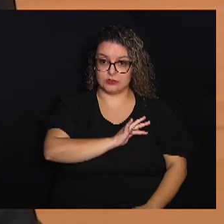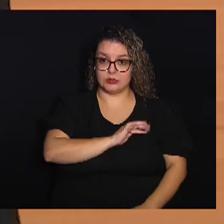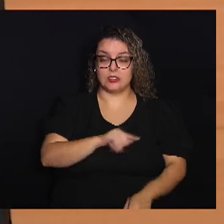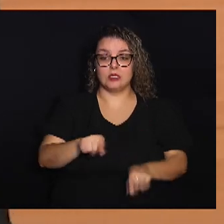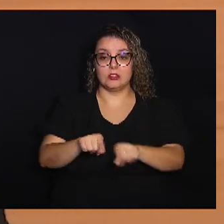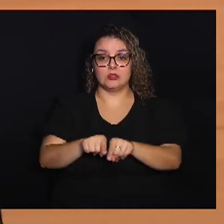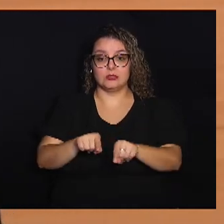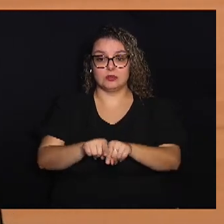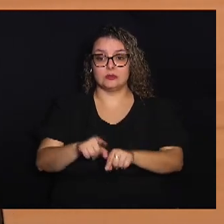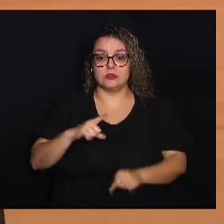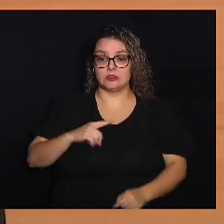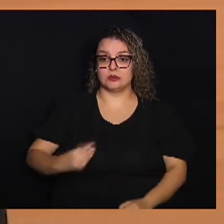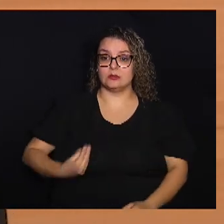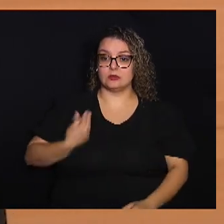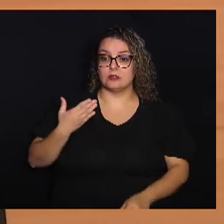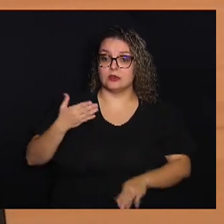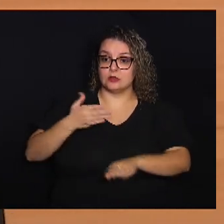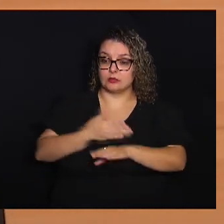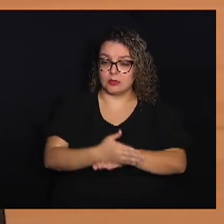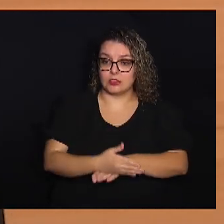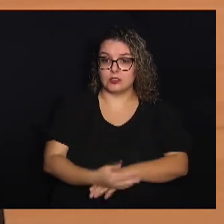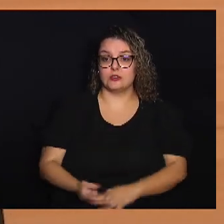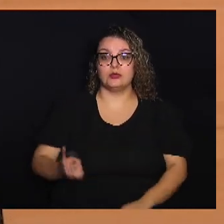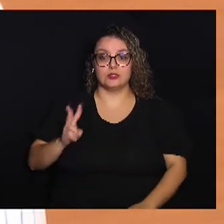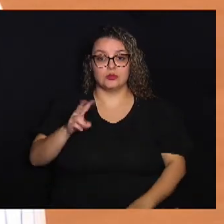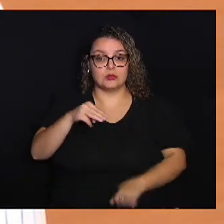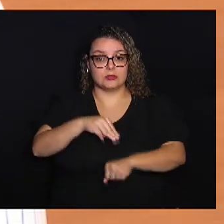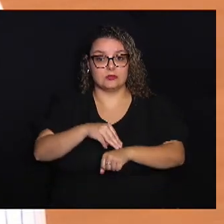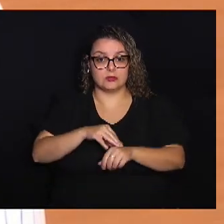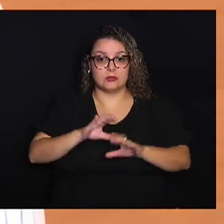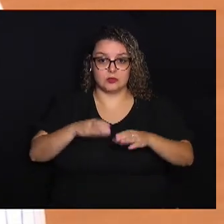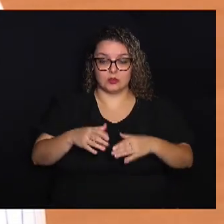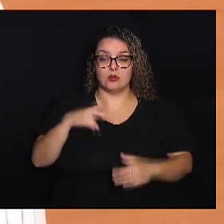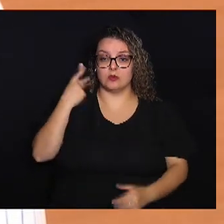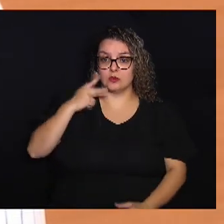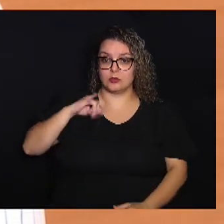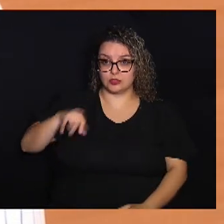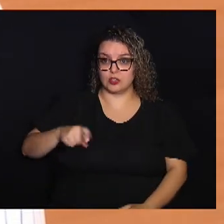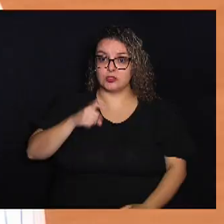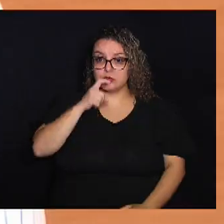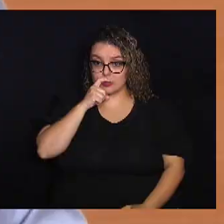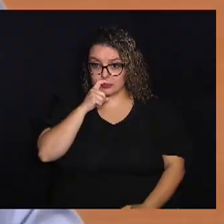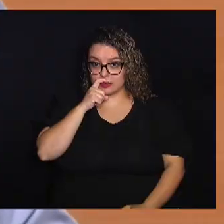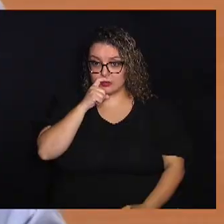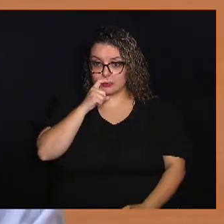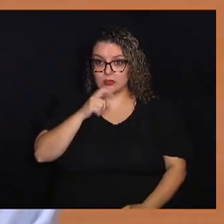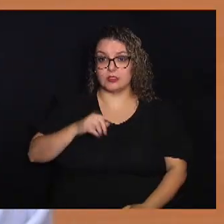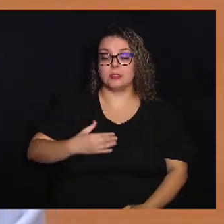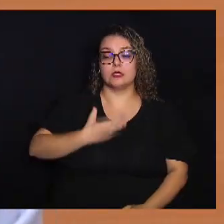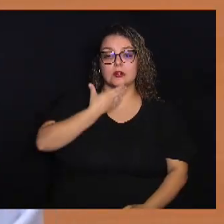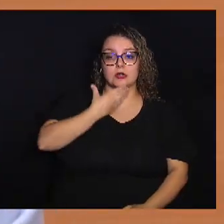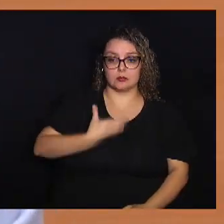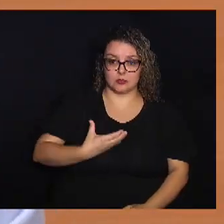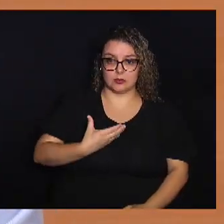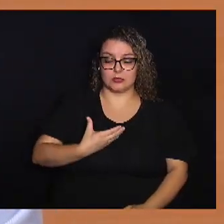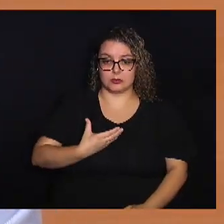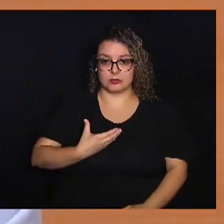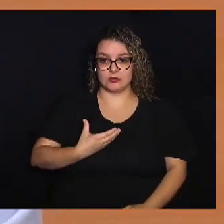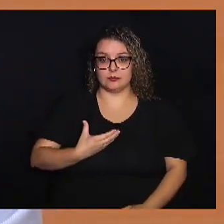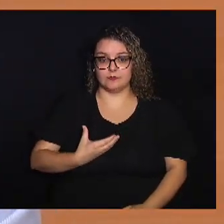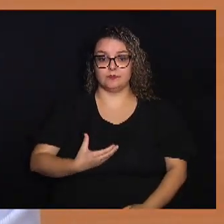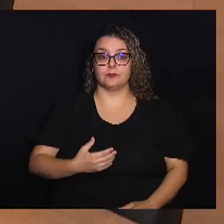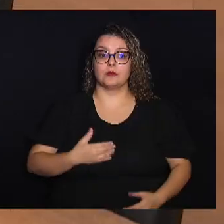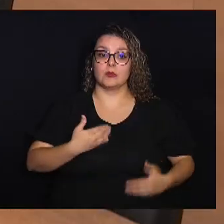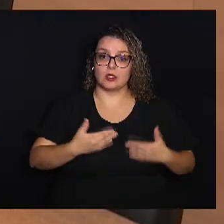também contou com a participação de 2 membros da comissão, os vereadores Jorge Schneider e Carmo Luiz.